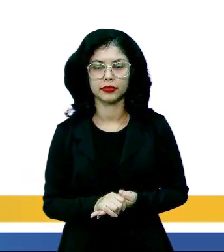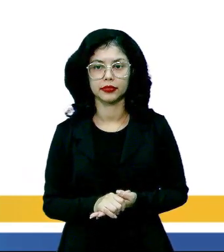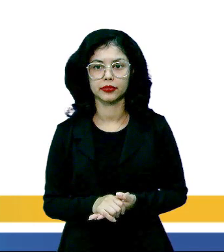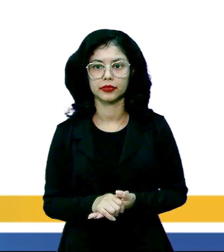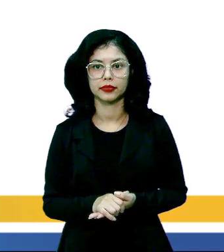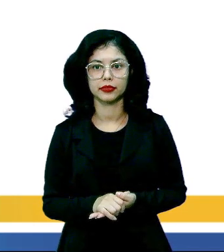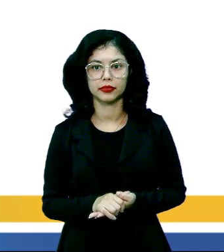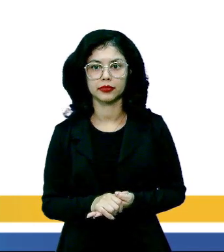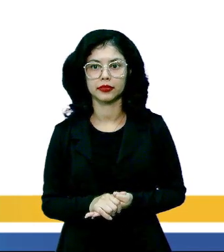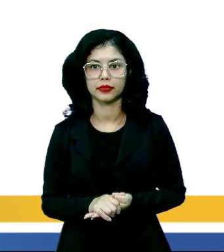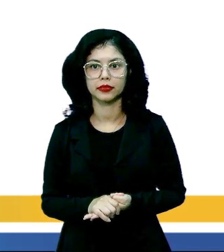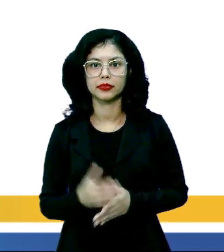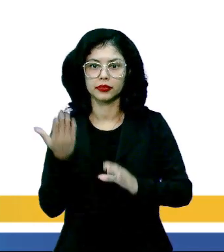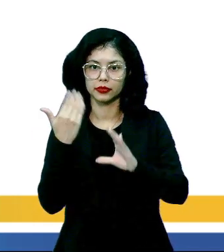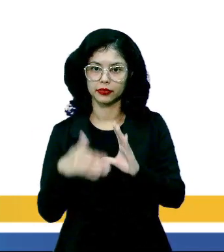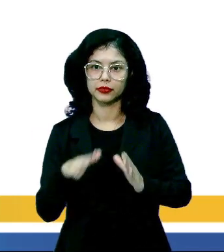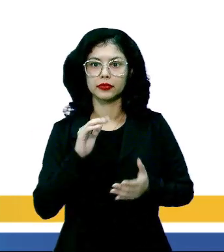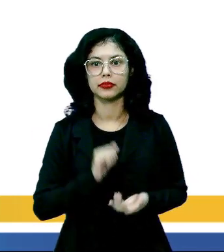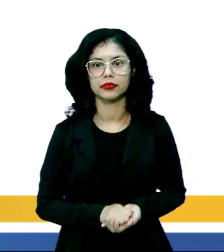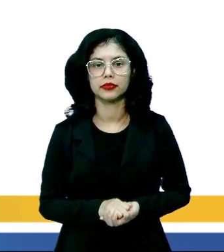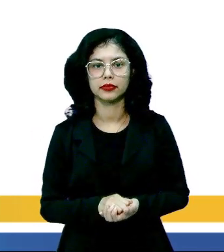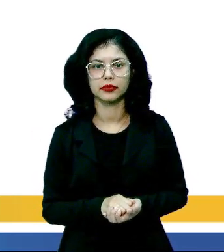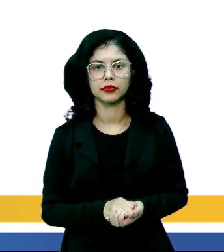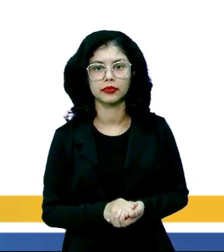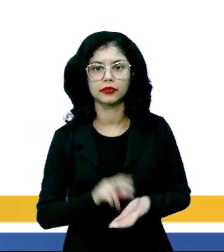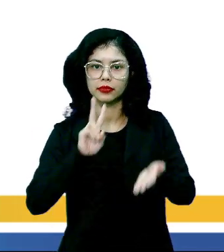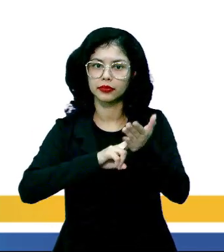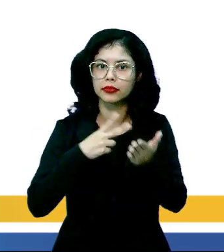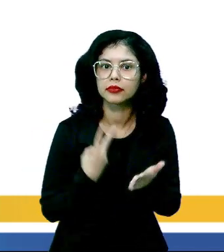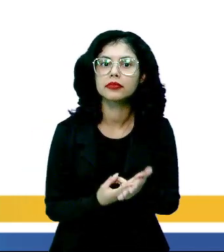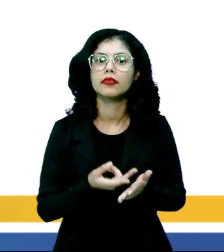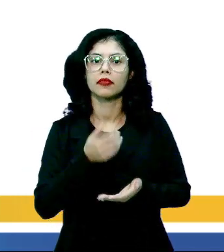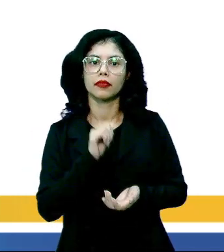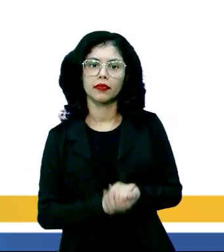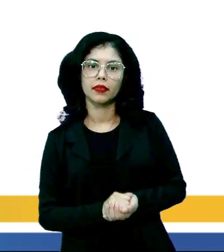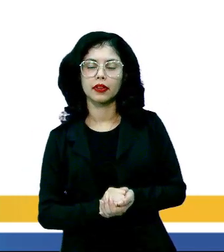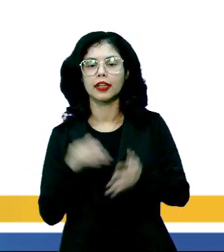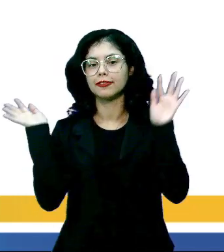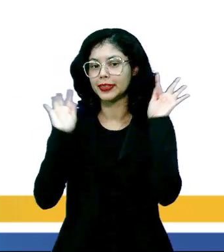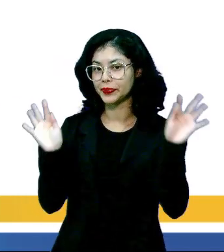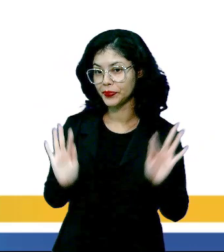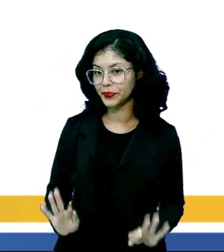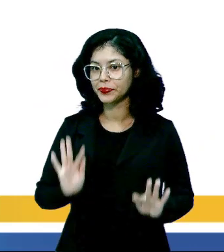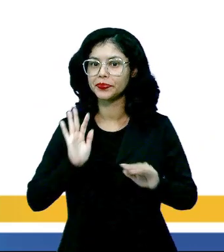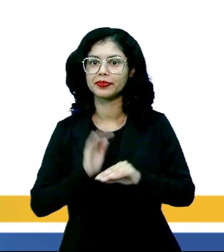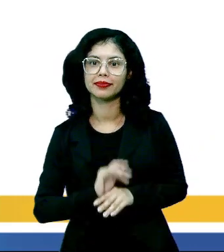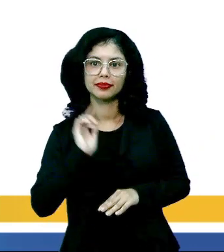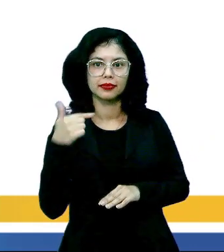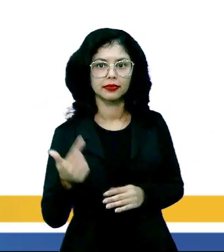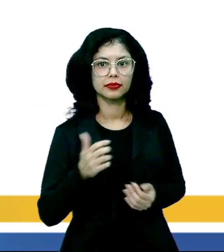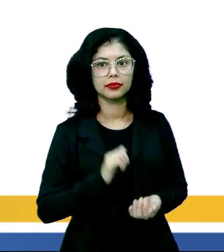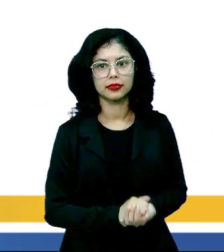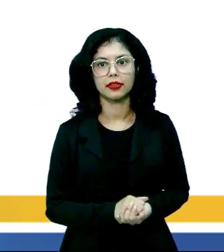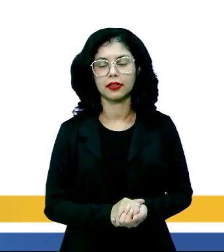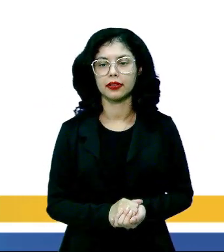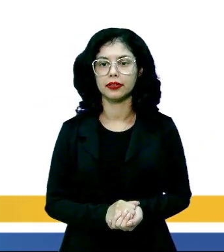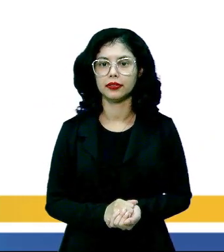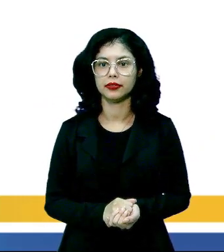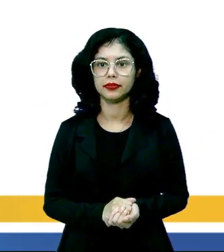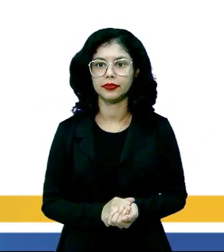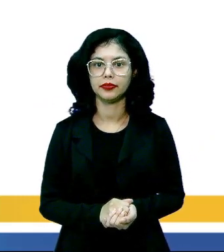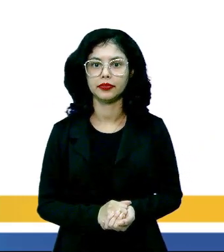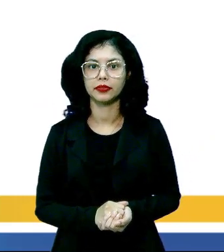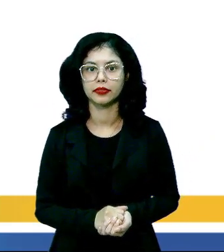aí ele vai falando nessa as publicações ali né ele traduziu o livro Princípio e feliz né depois ele